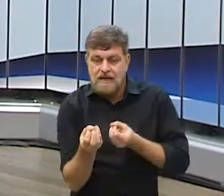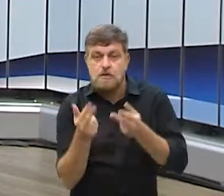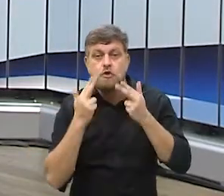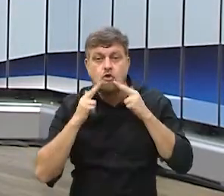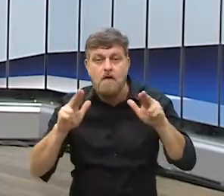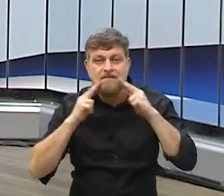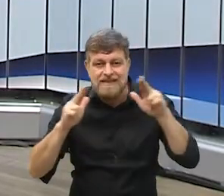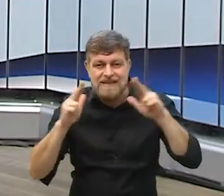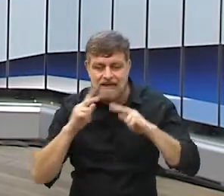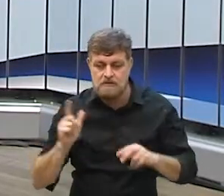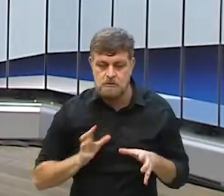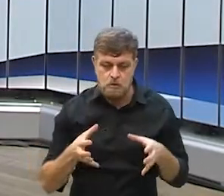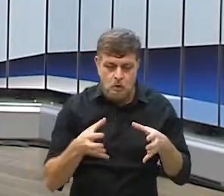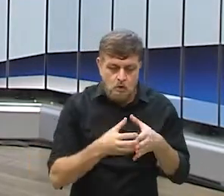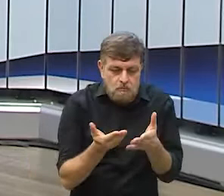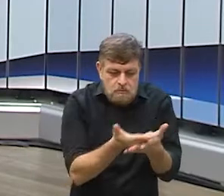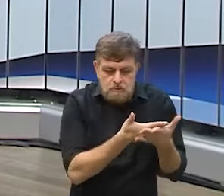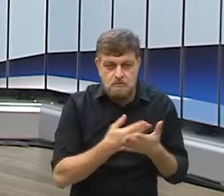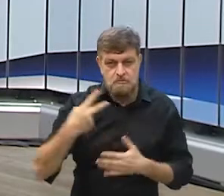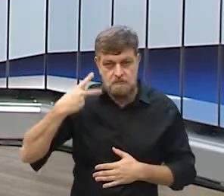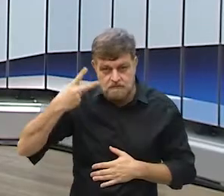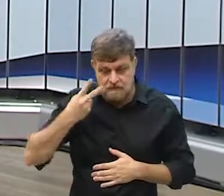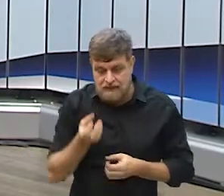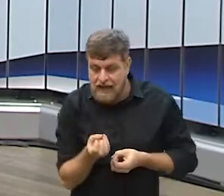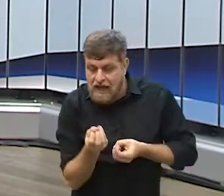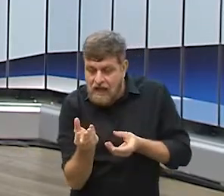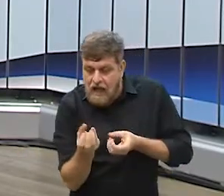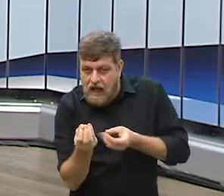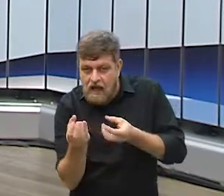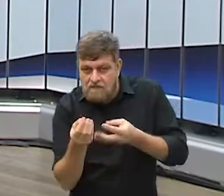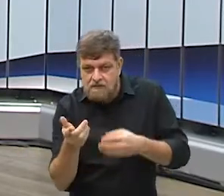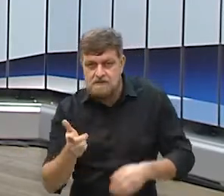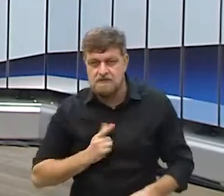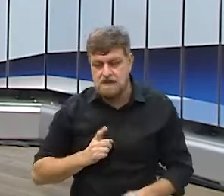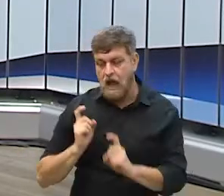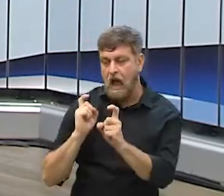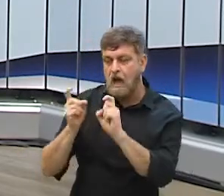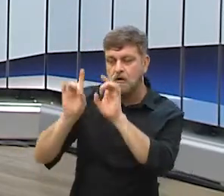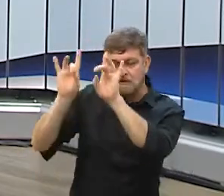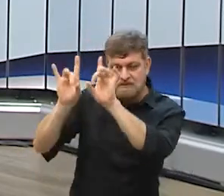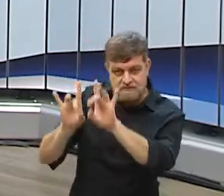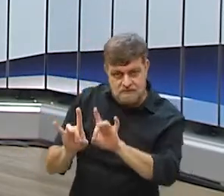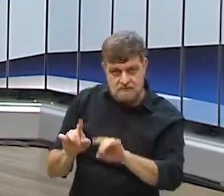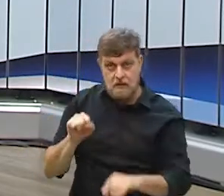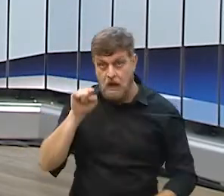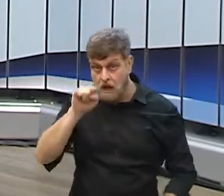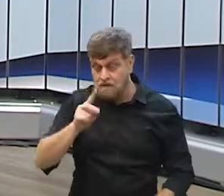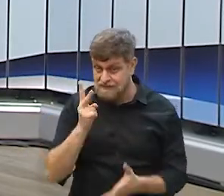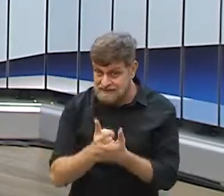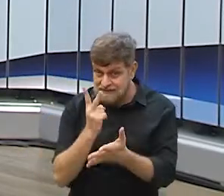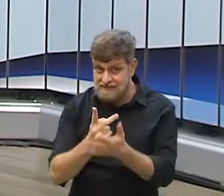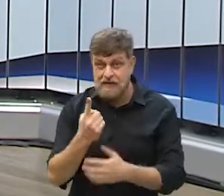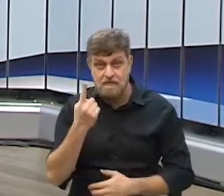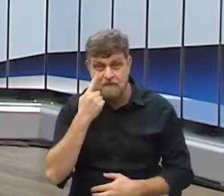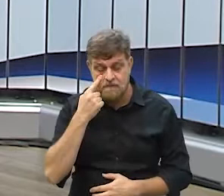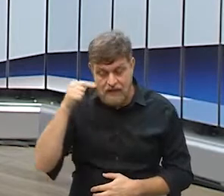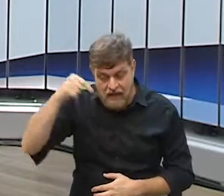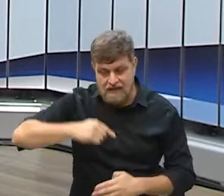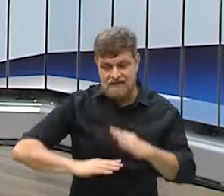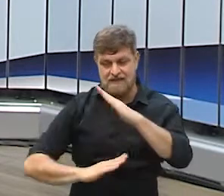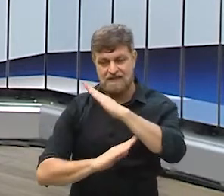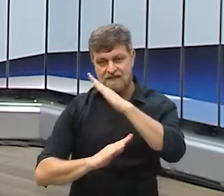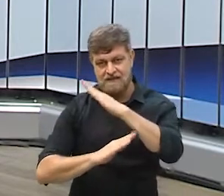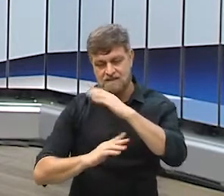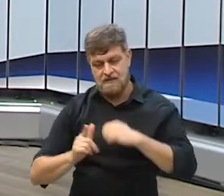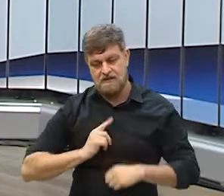novidades das comissões, as informações, mesmo de reuniões extraordinárias, você sempre acompanha aqui na TV